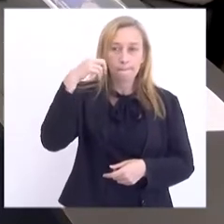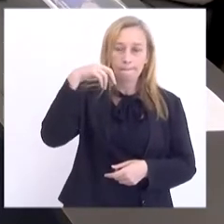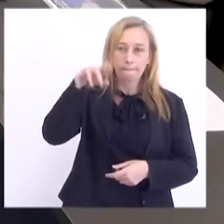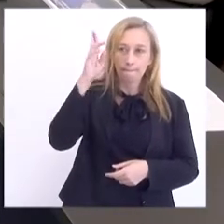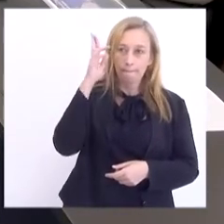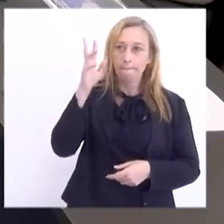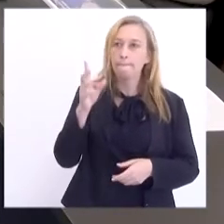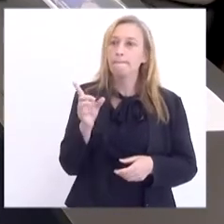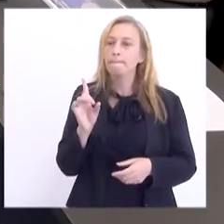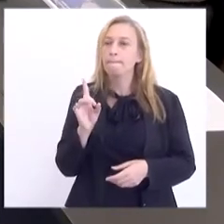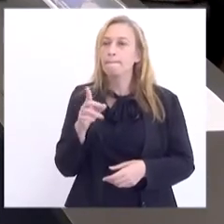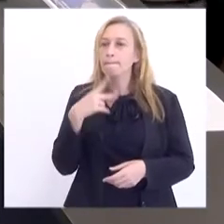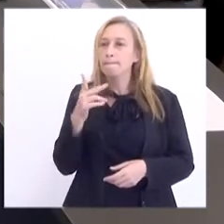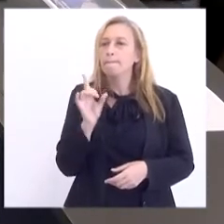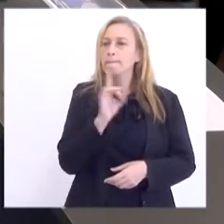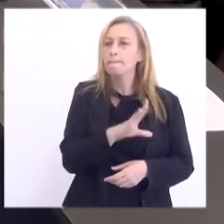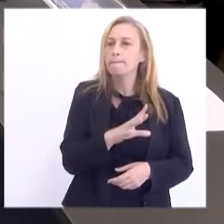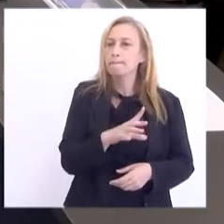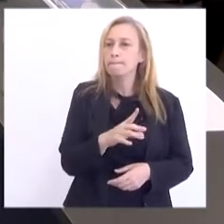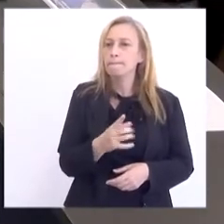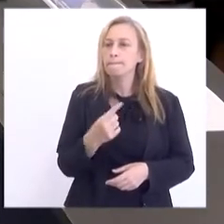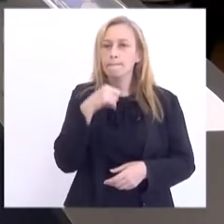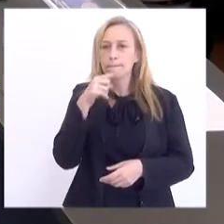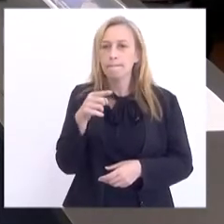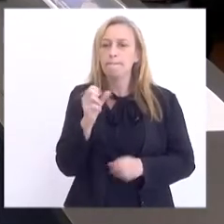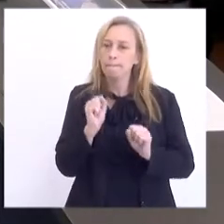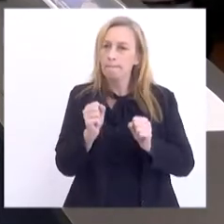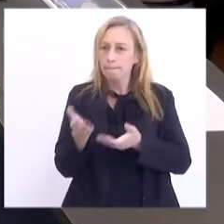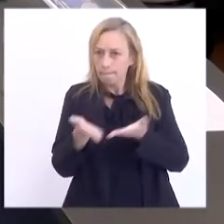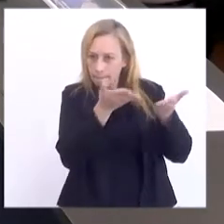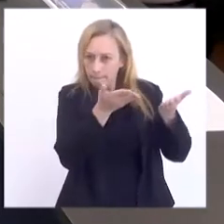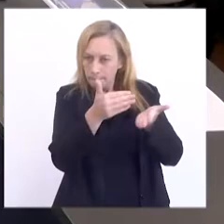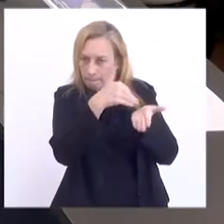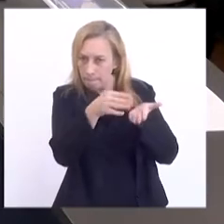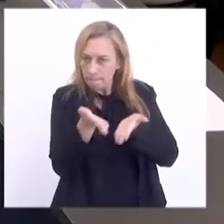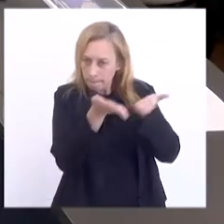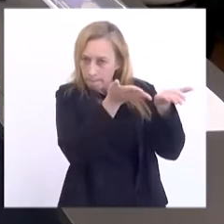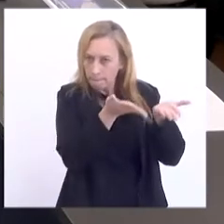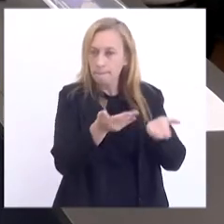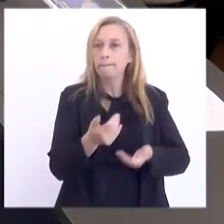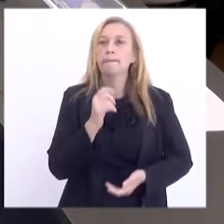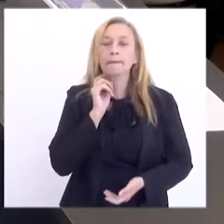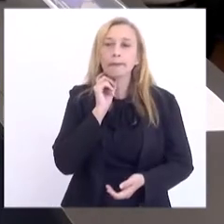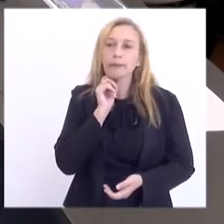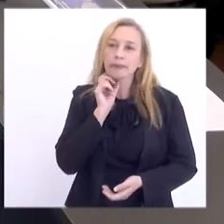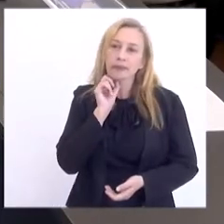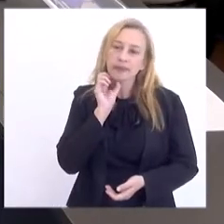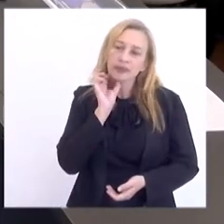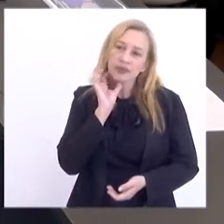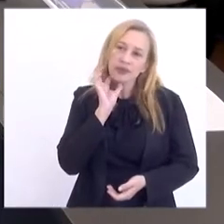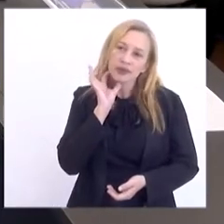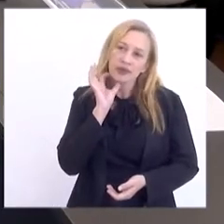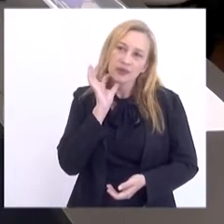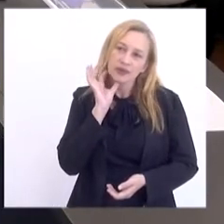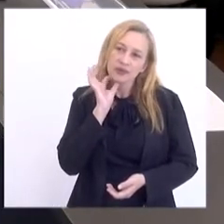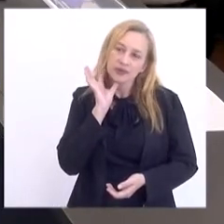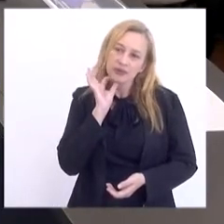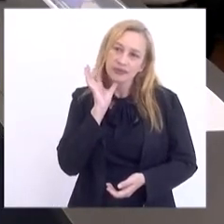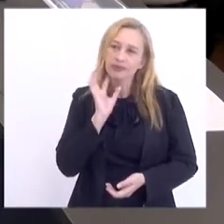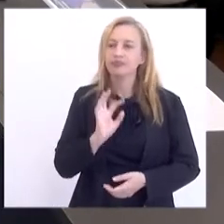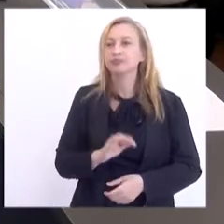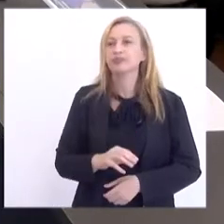ele que fazer se uma uni e não com secretário com ela por favor por favor Essa é mais específica para o Monteiro